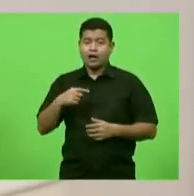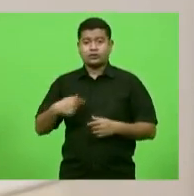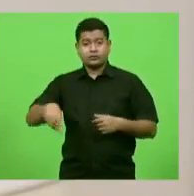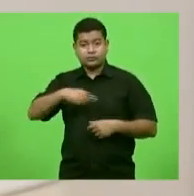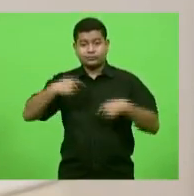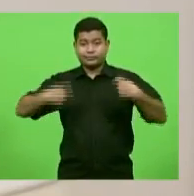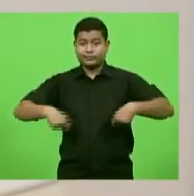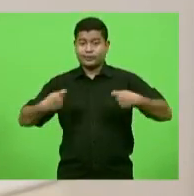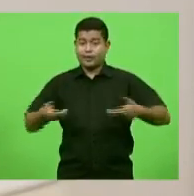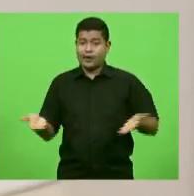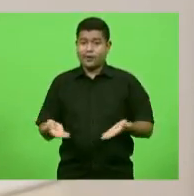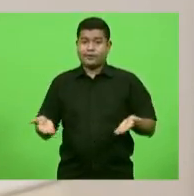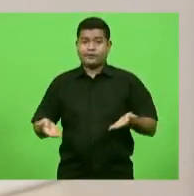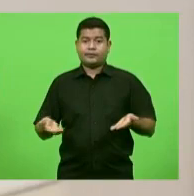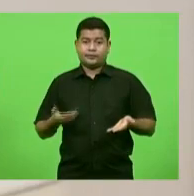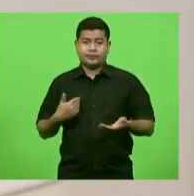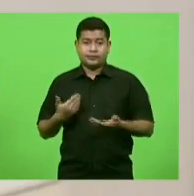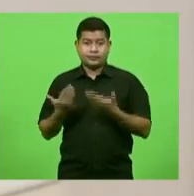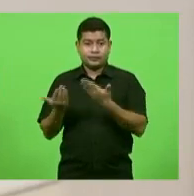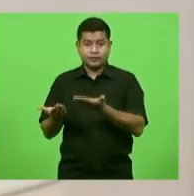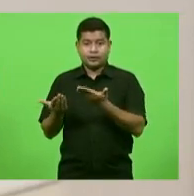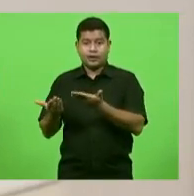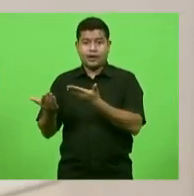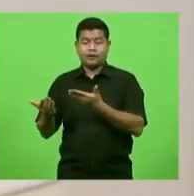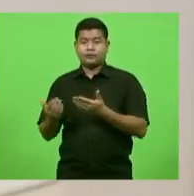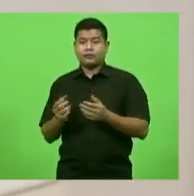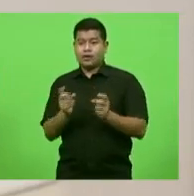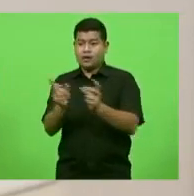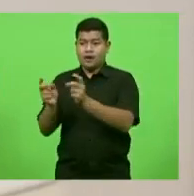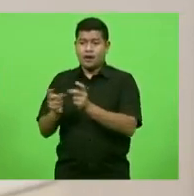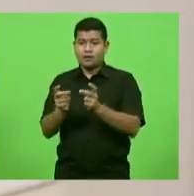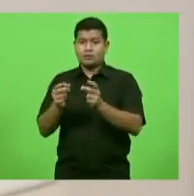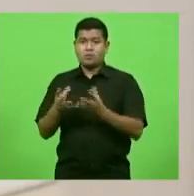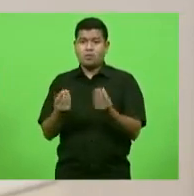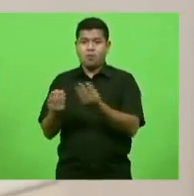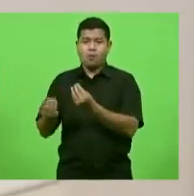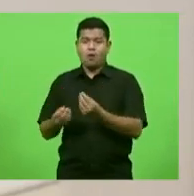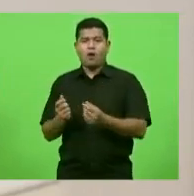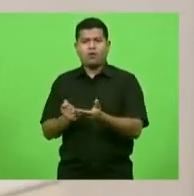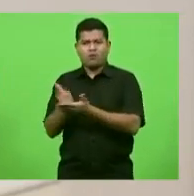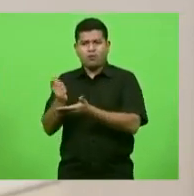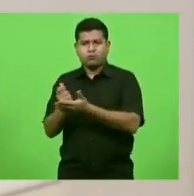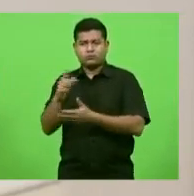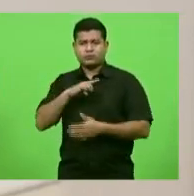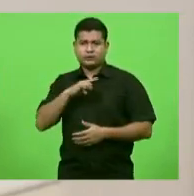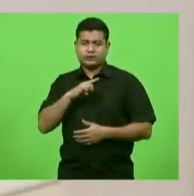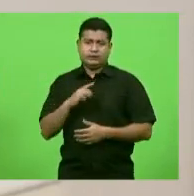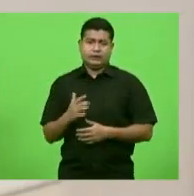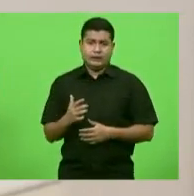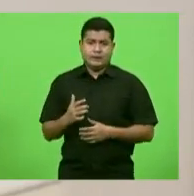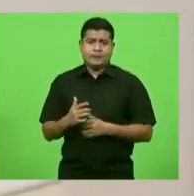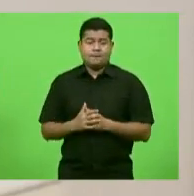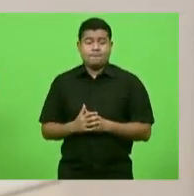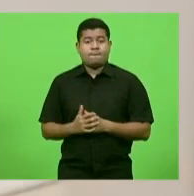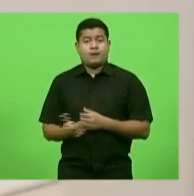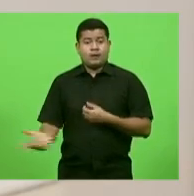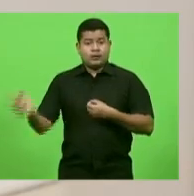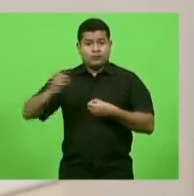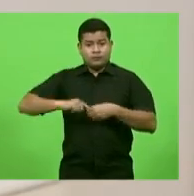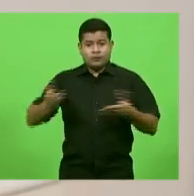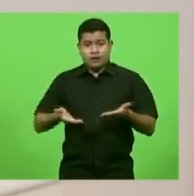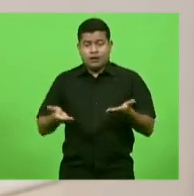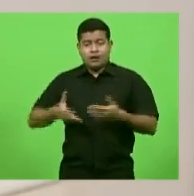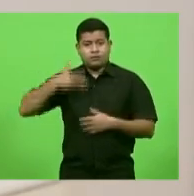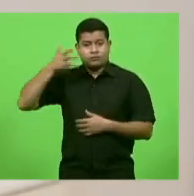isso faz com que o mercado realmente ele esteja muito aquecido. Volta a falar aqui o governador Carlos Moisés da